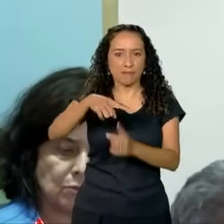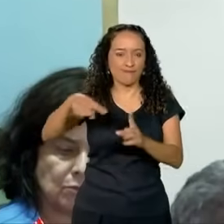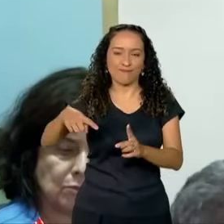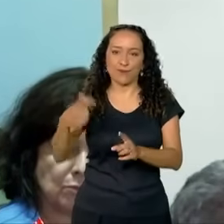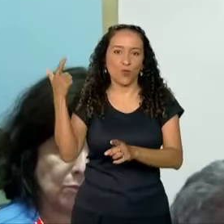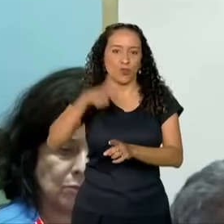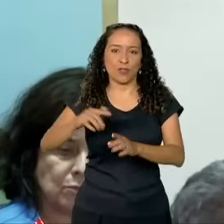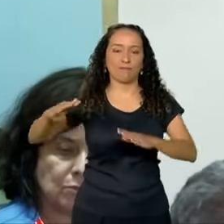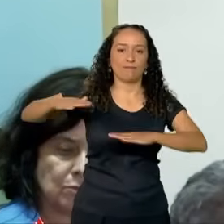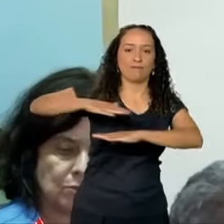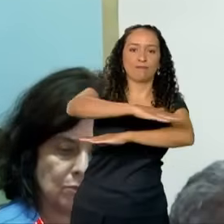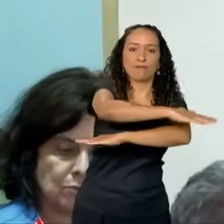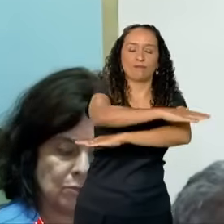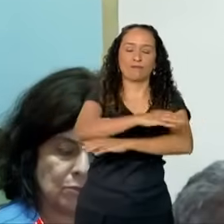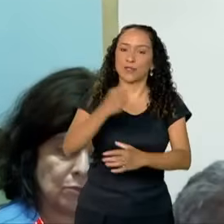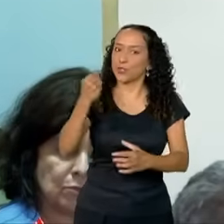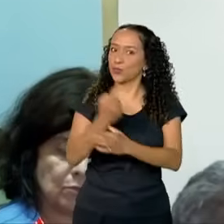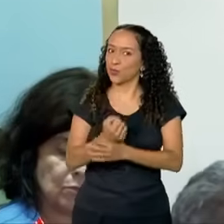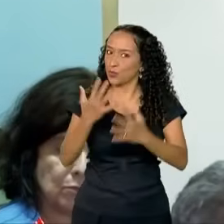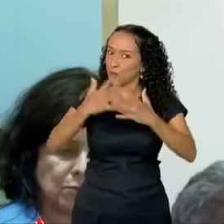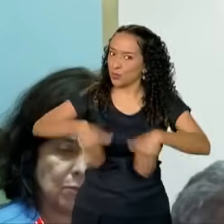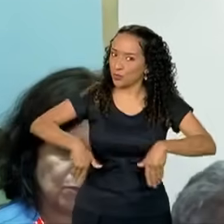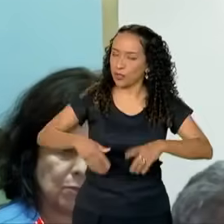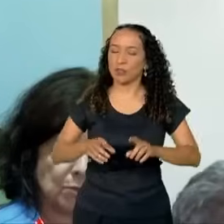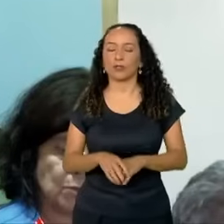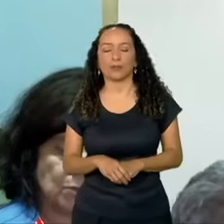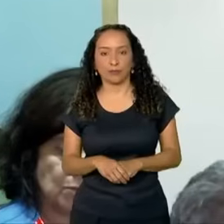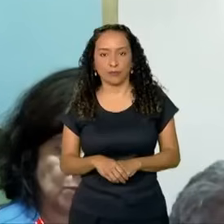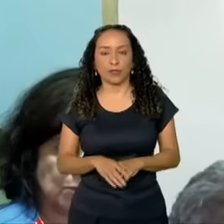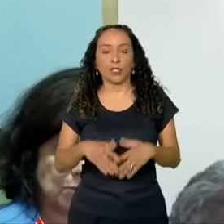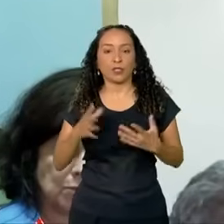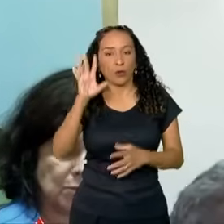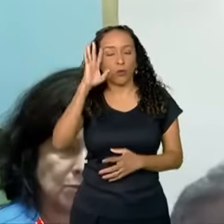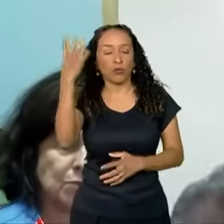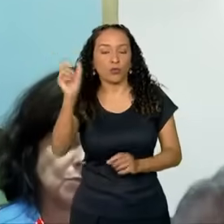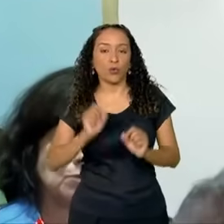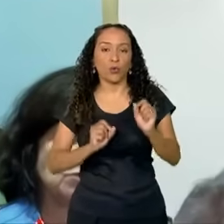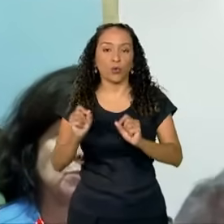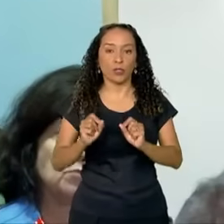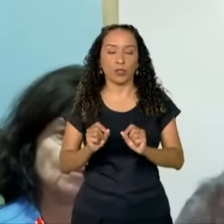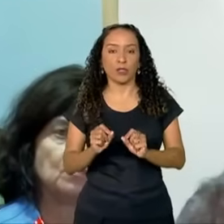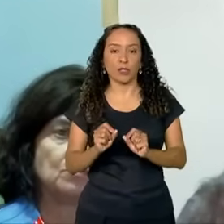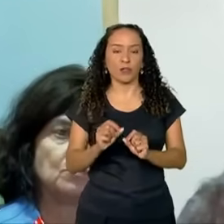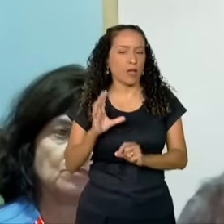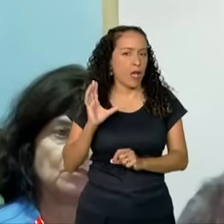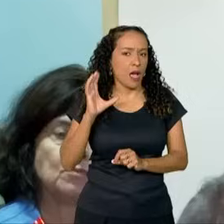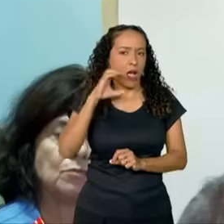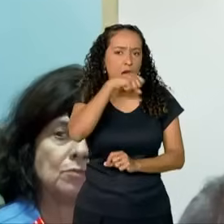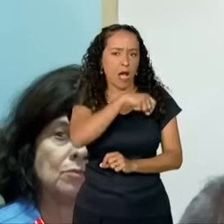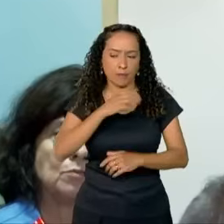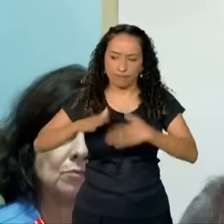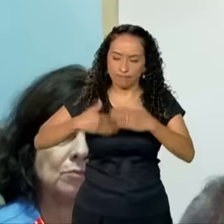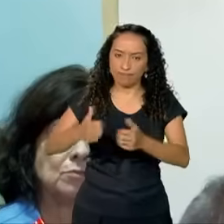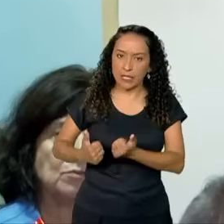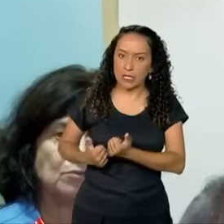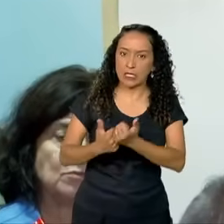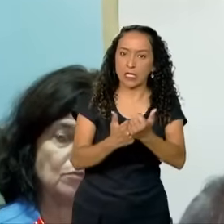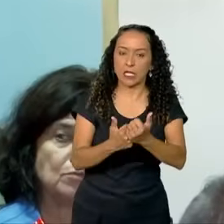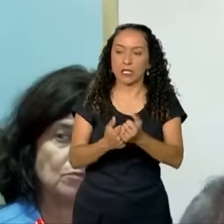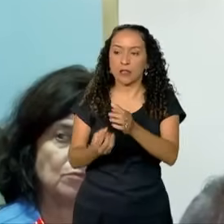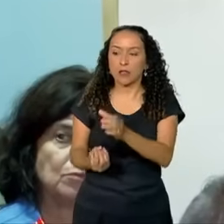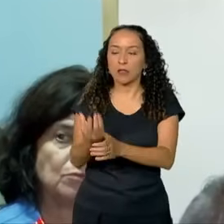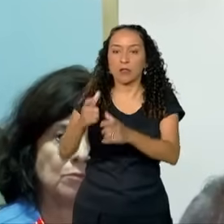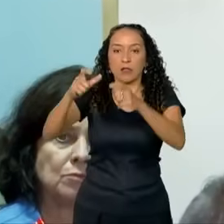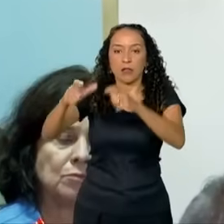passar. A segurança estava prejudicada. Resolvemos, então, para acelerar a assistência, instalar